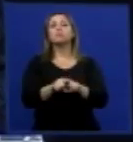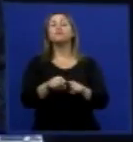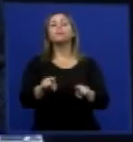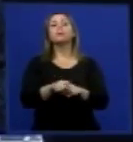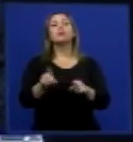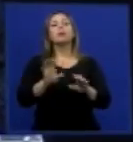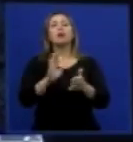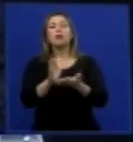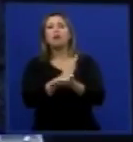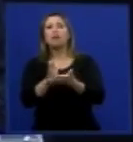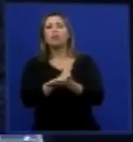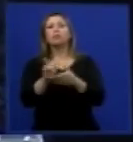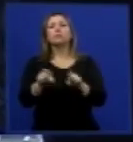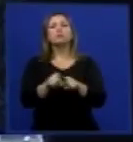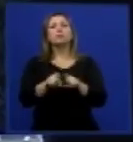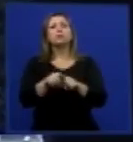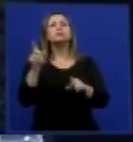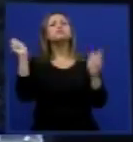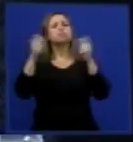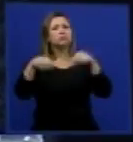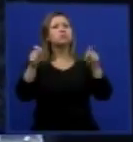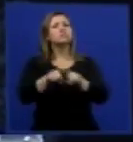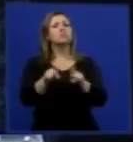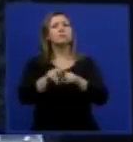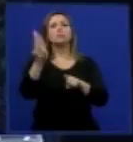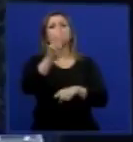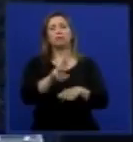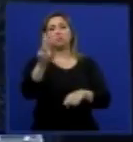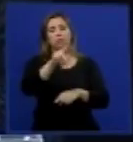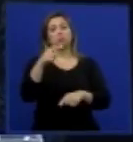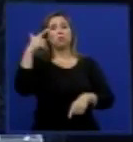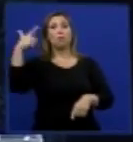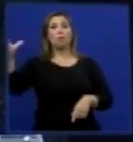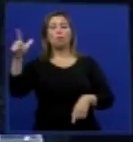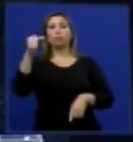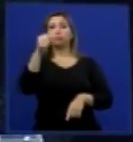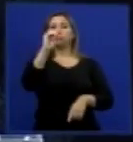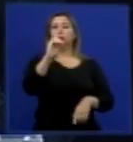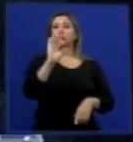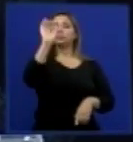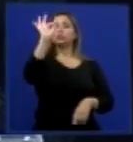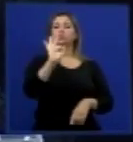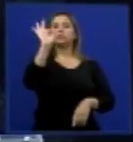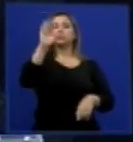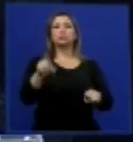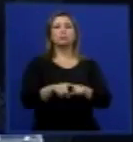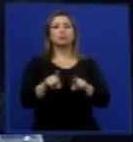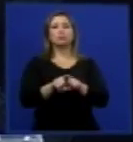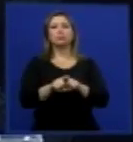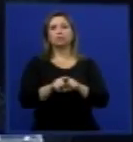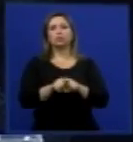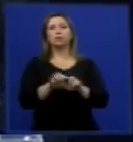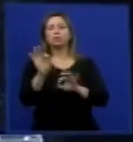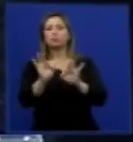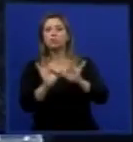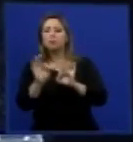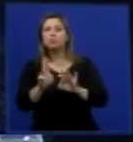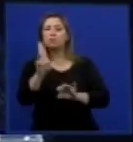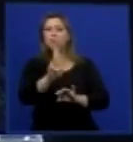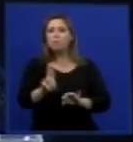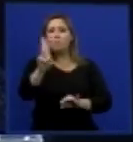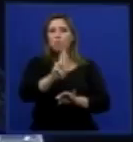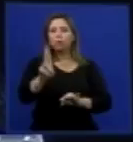de excepcional qualidade os restantes 70% são utilizados na remoldagem